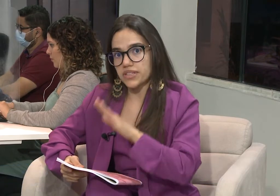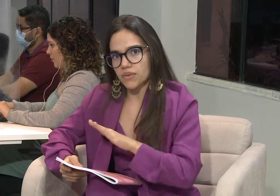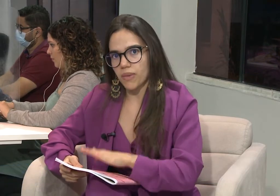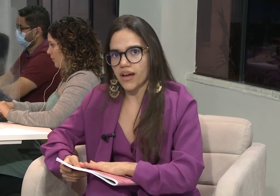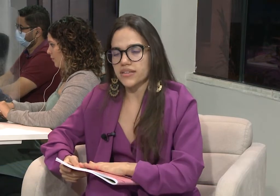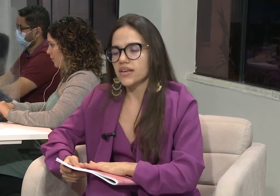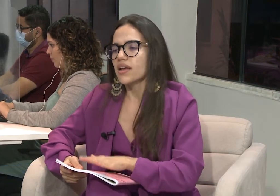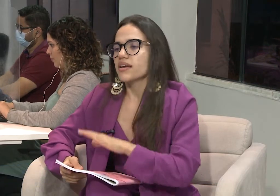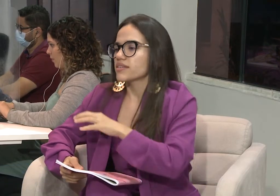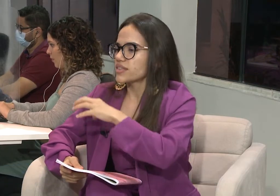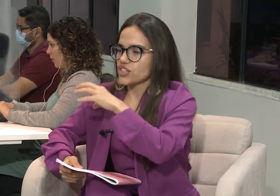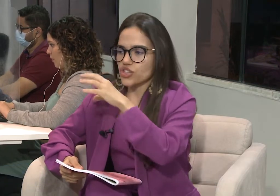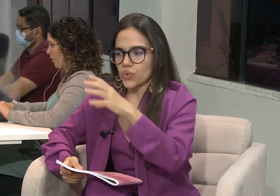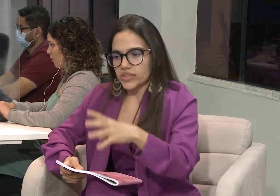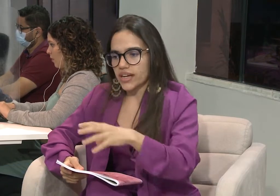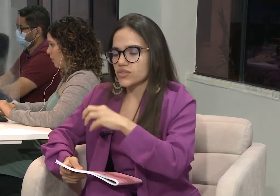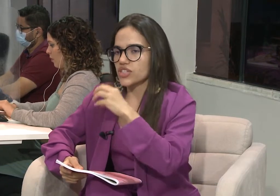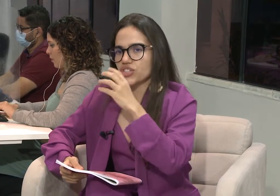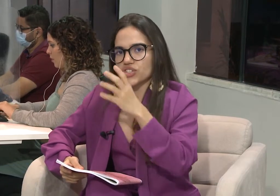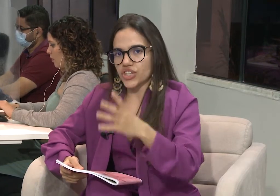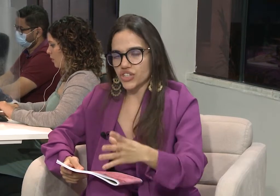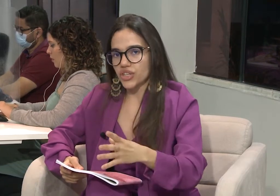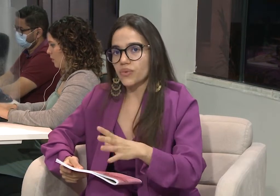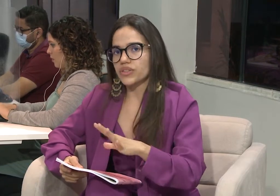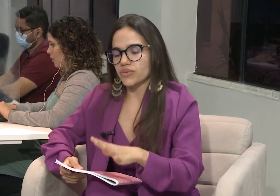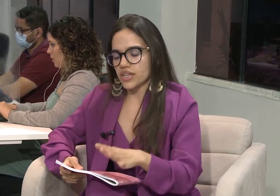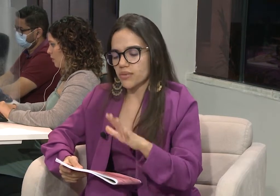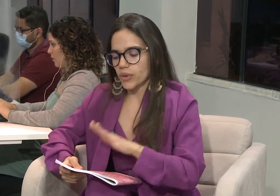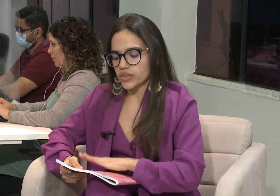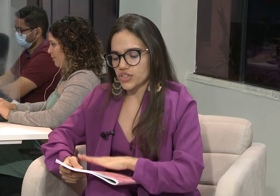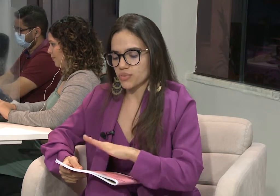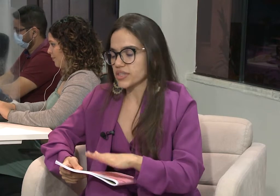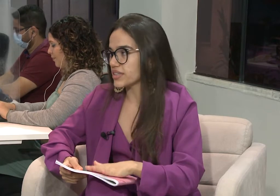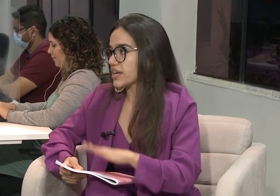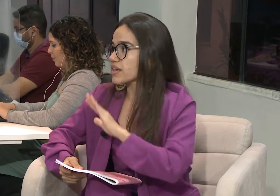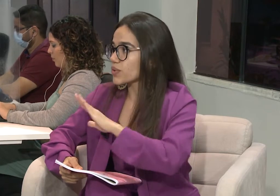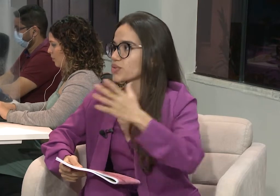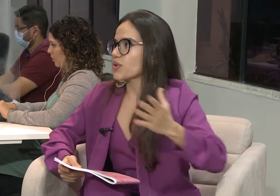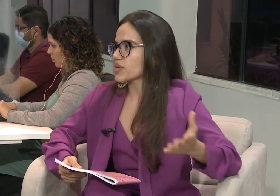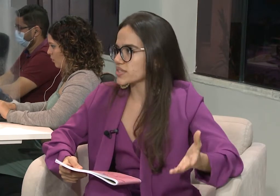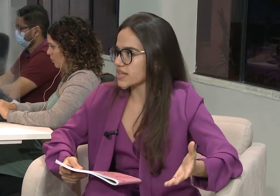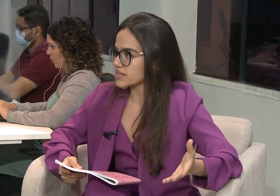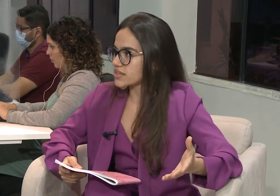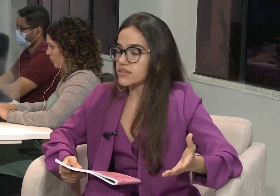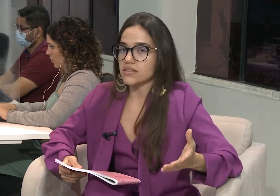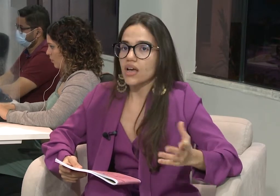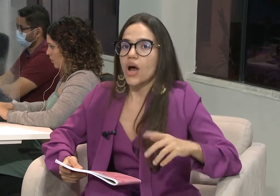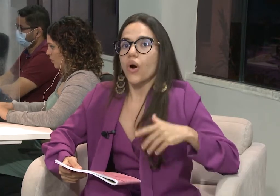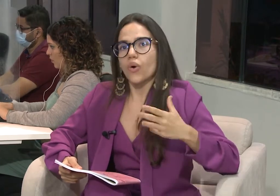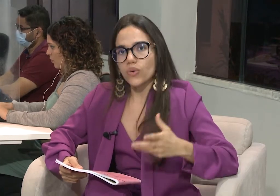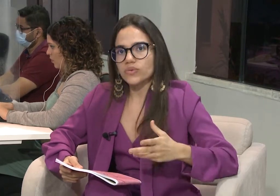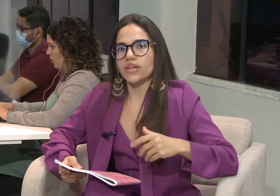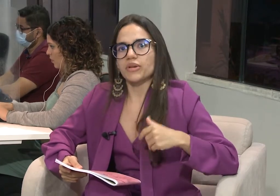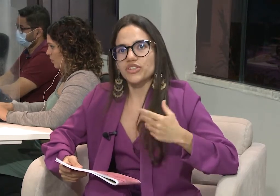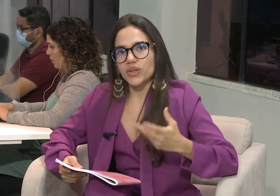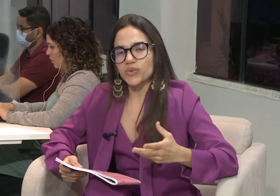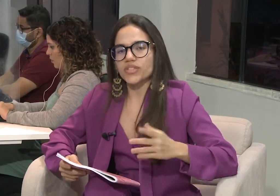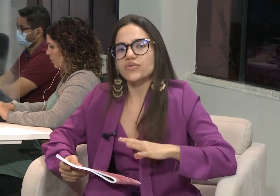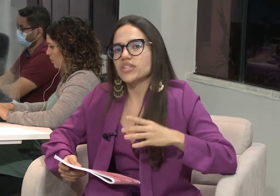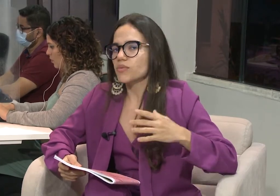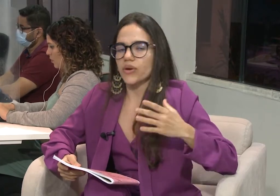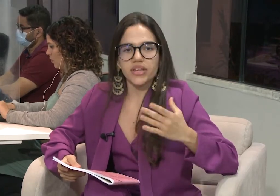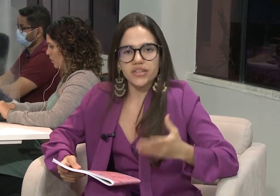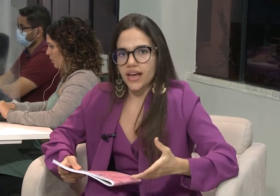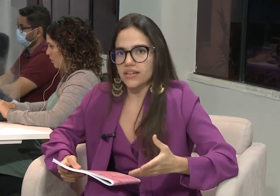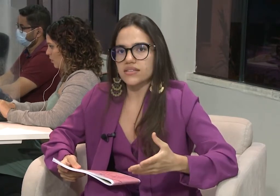as principais, seja de contato, seja de ingestão, então seria importante manter longe do alcance das crianças. Ou, na medida que